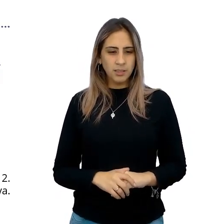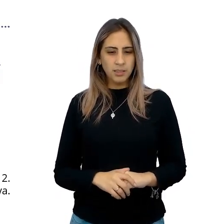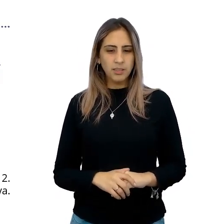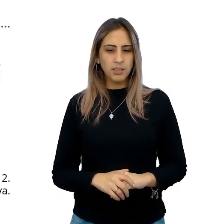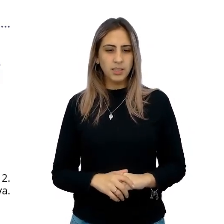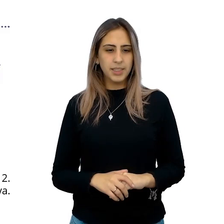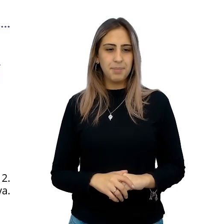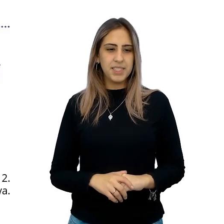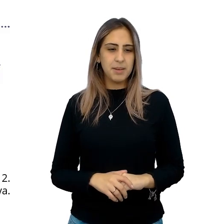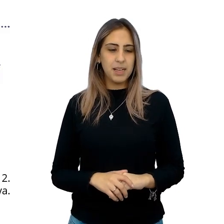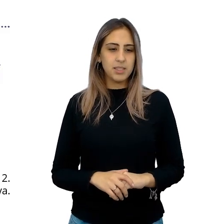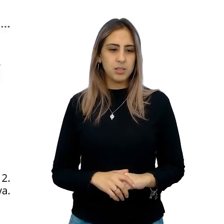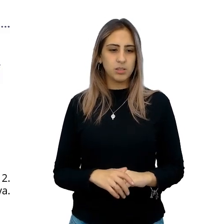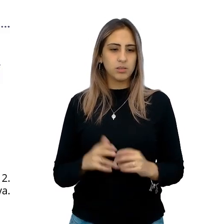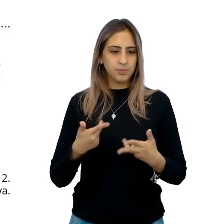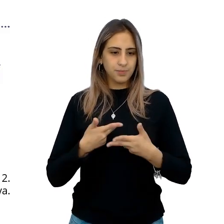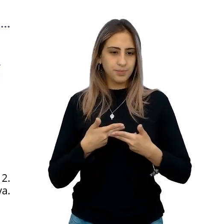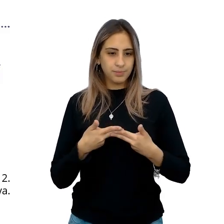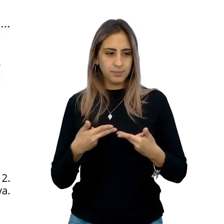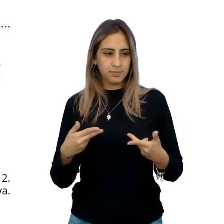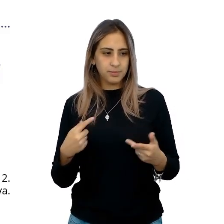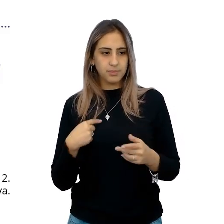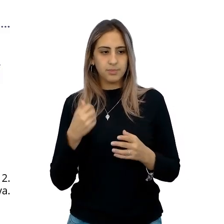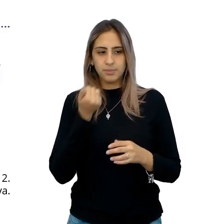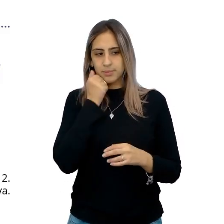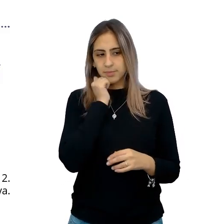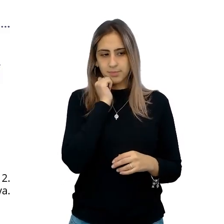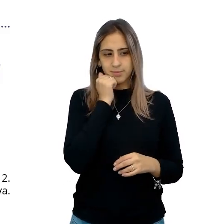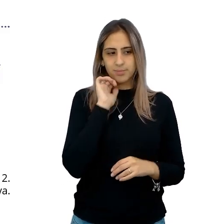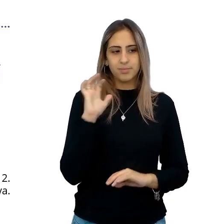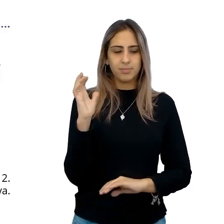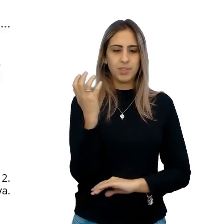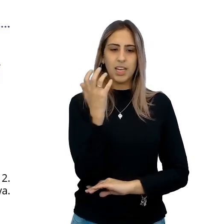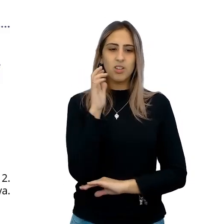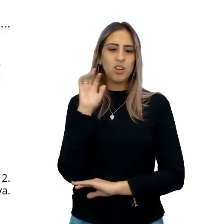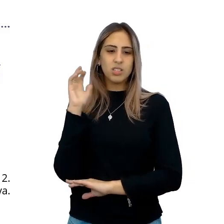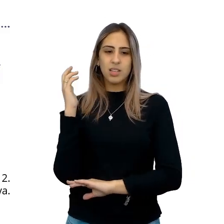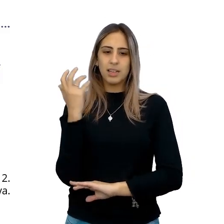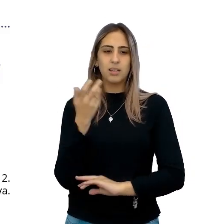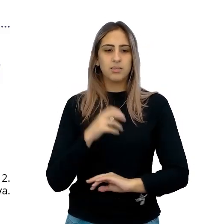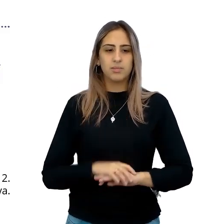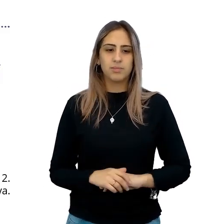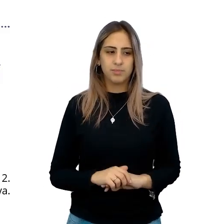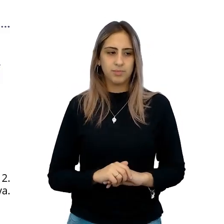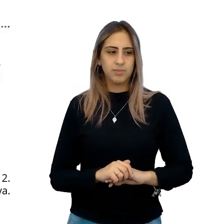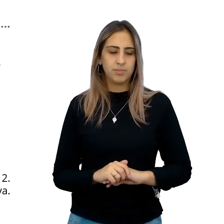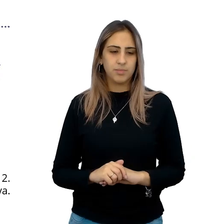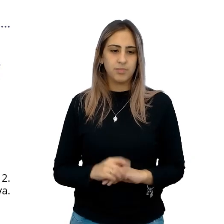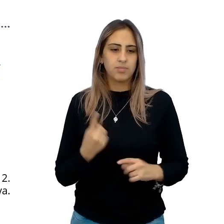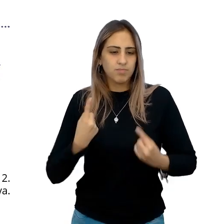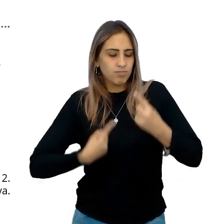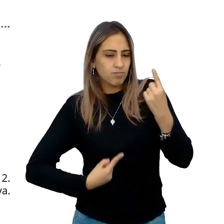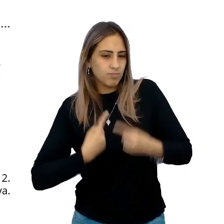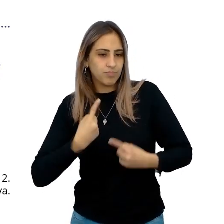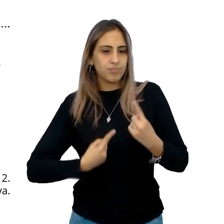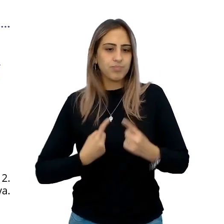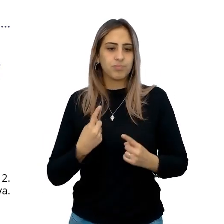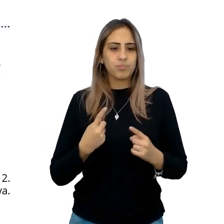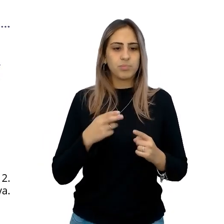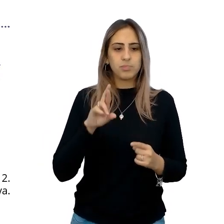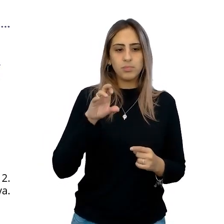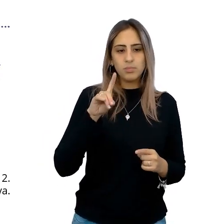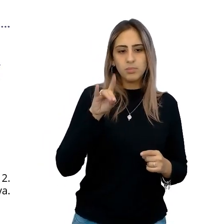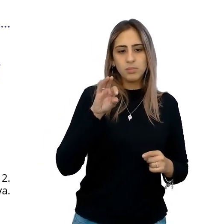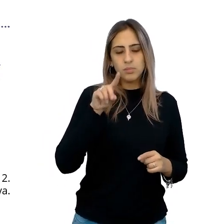na seguinte. Então, lá para ciências, para o 9º ano, a gente vai continuar, na verdade, né, discutindo